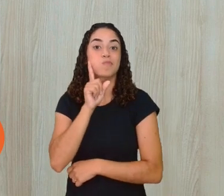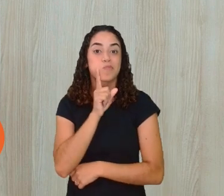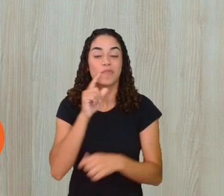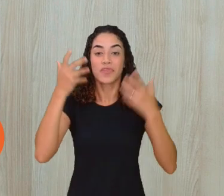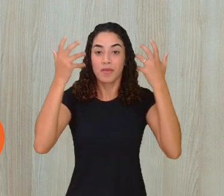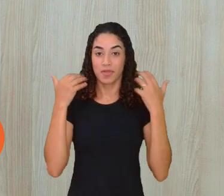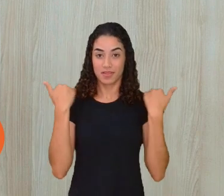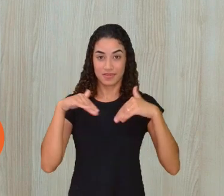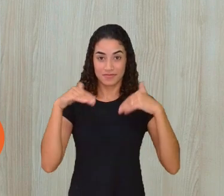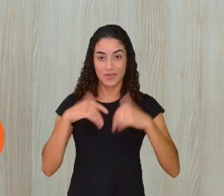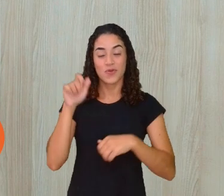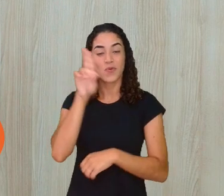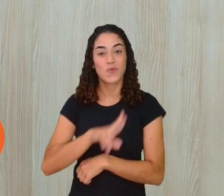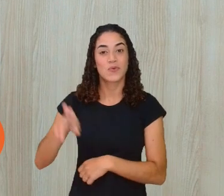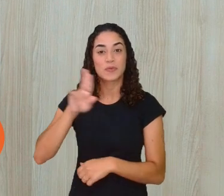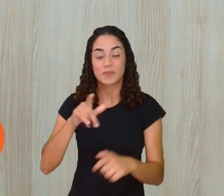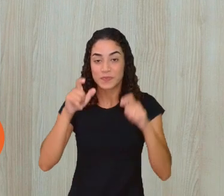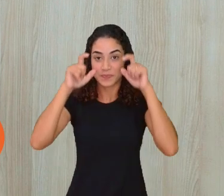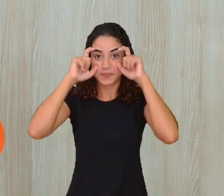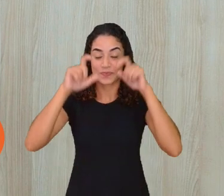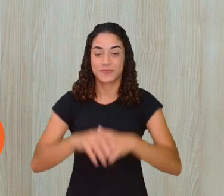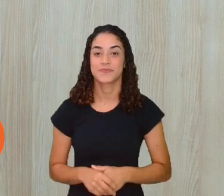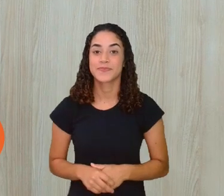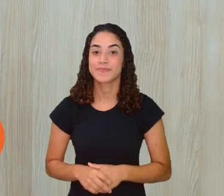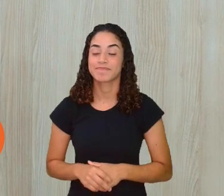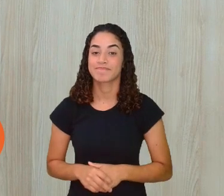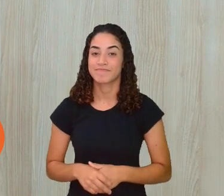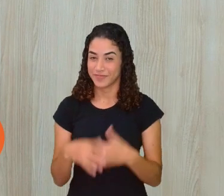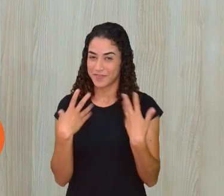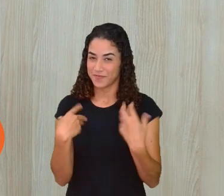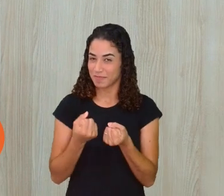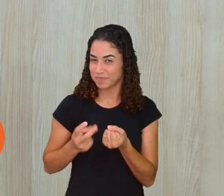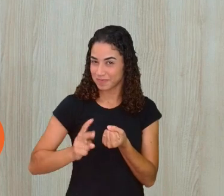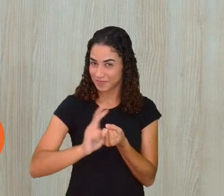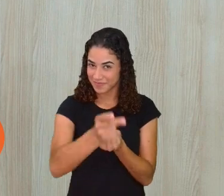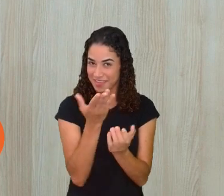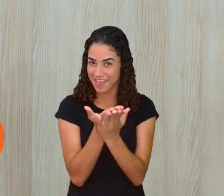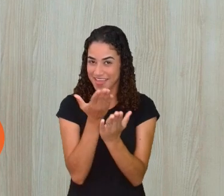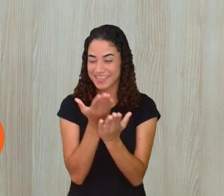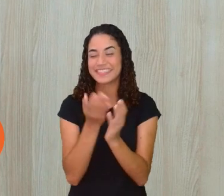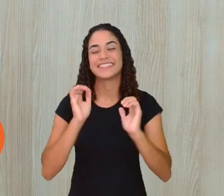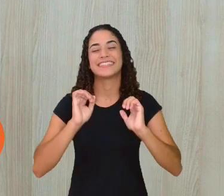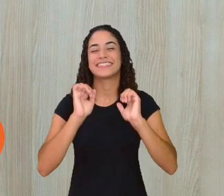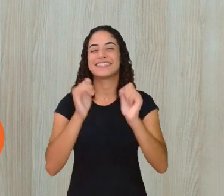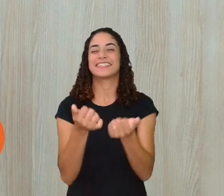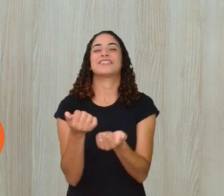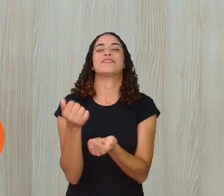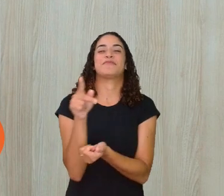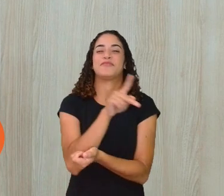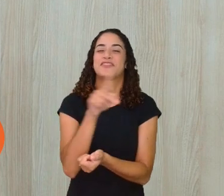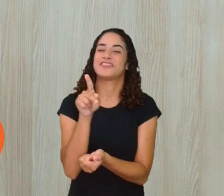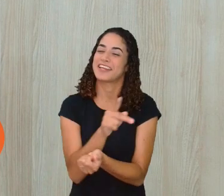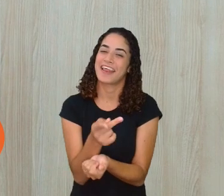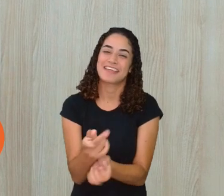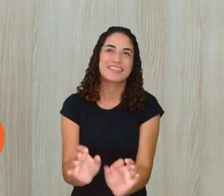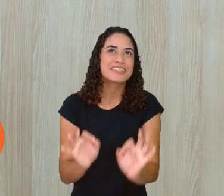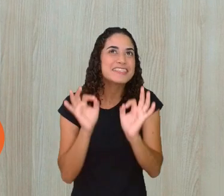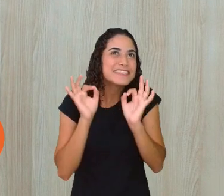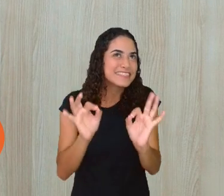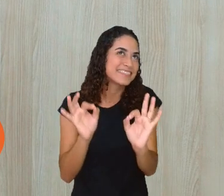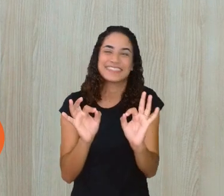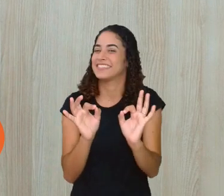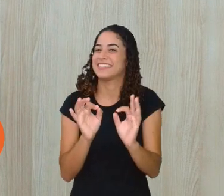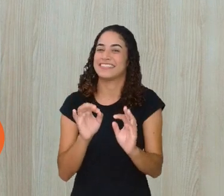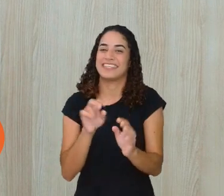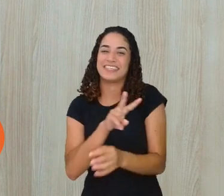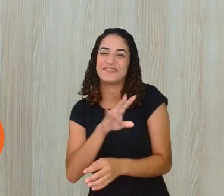uso óculos e vamos seguindo nesta aula, né, desta professora incrível, que